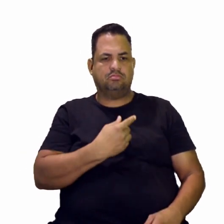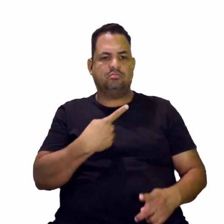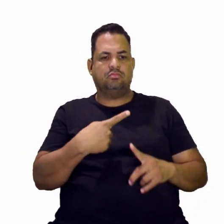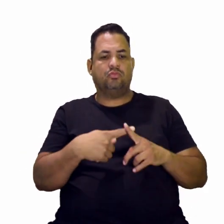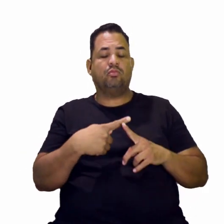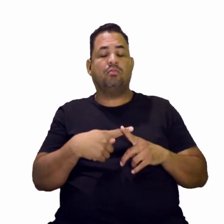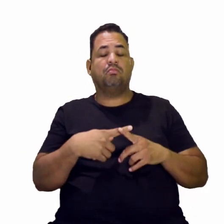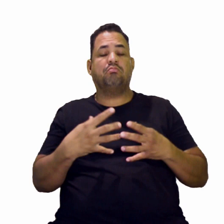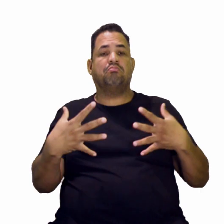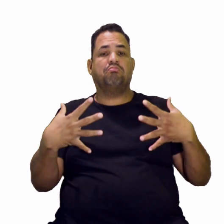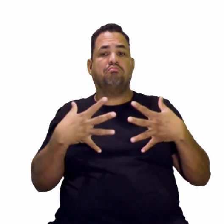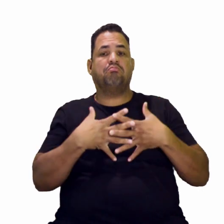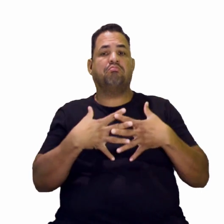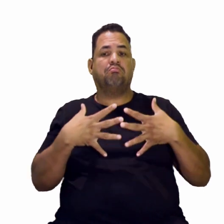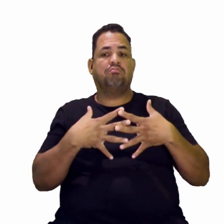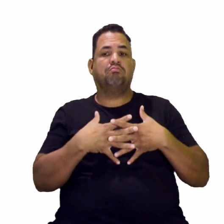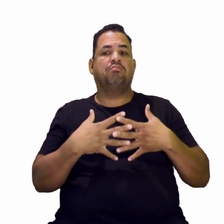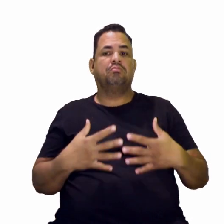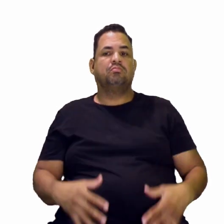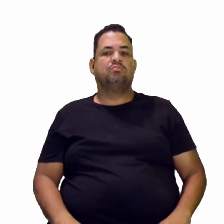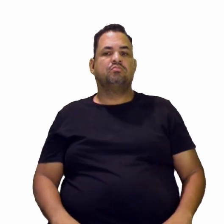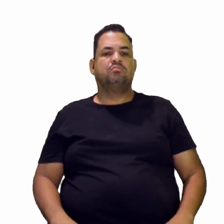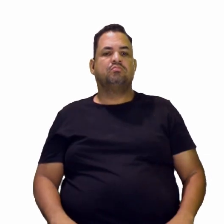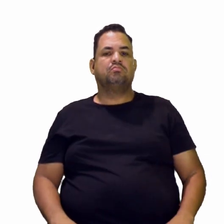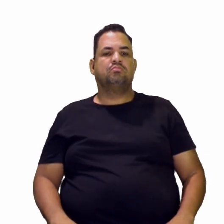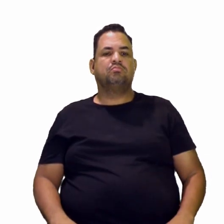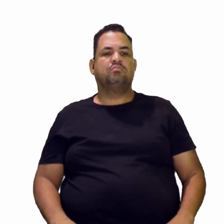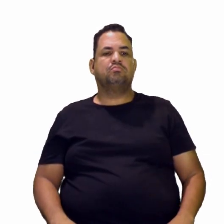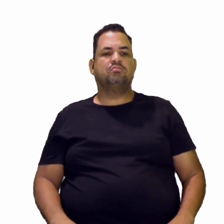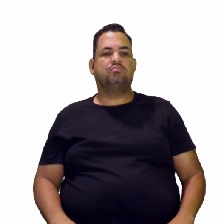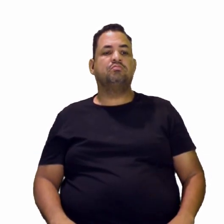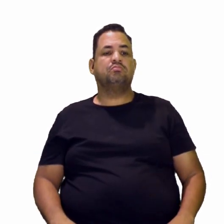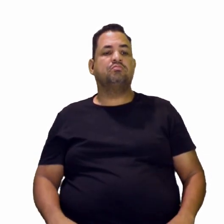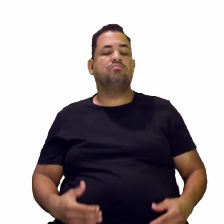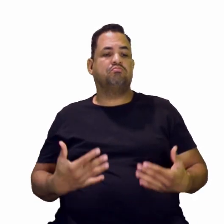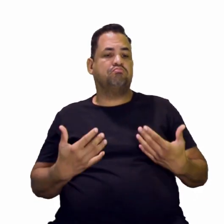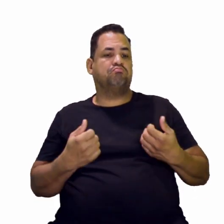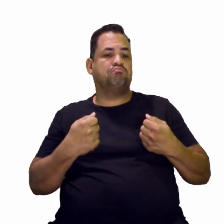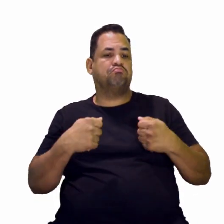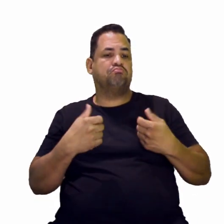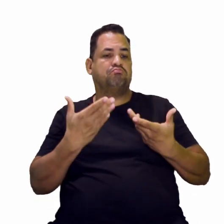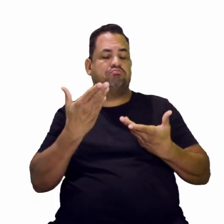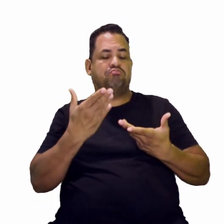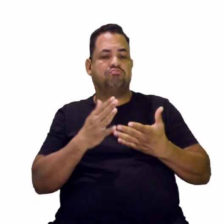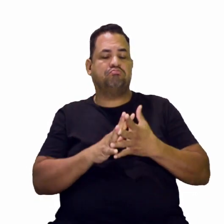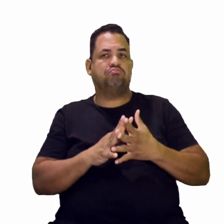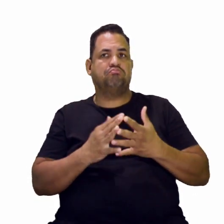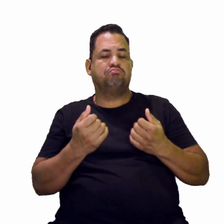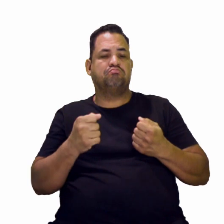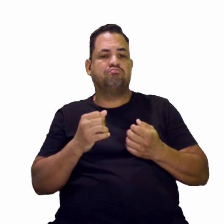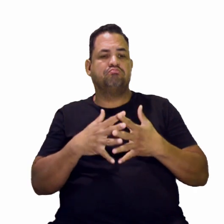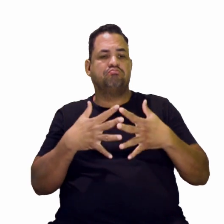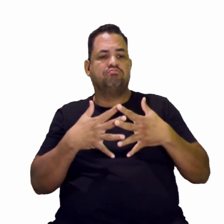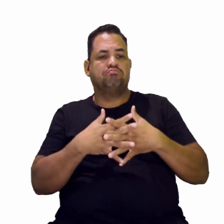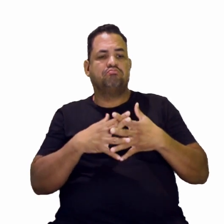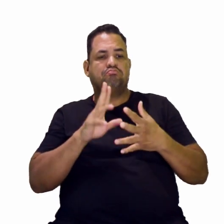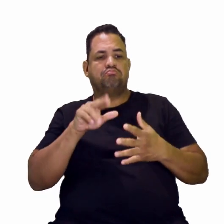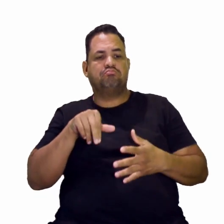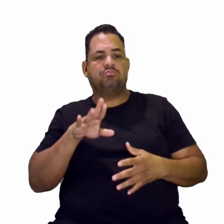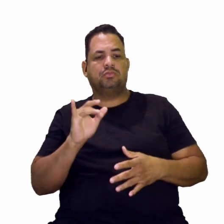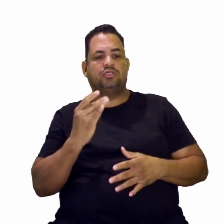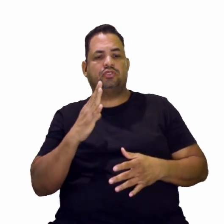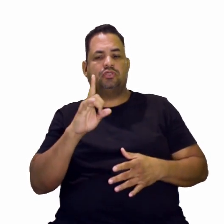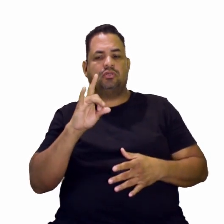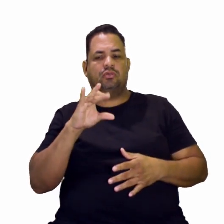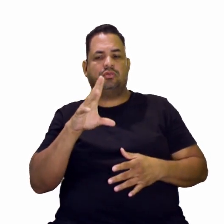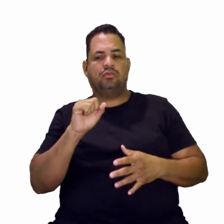essa questão? Porque muita gente pode confundir isso com nicho ecológico. Ah, professor, do alimento, o abrigo,